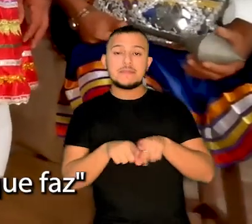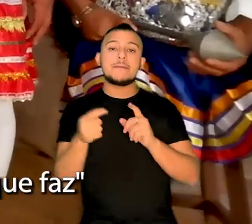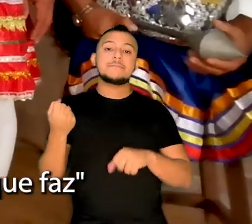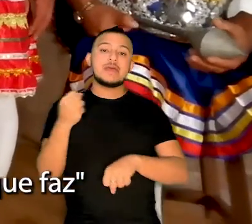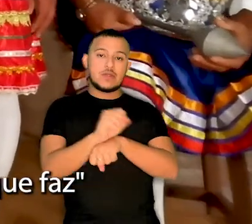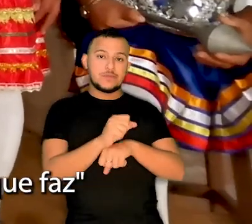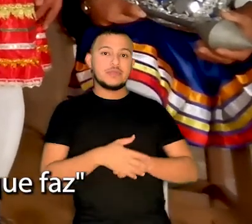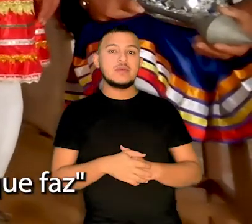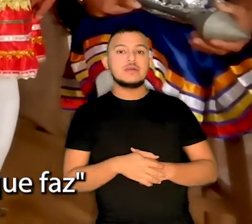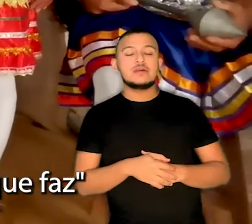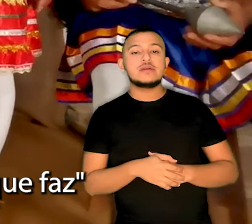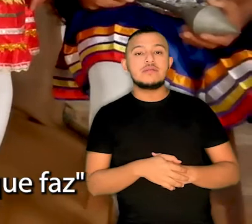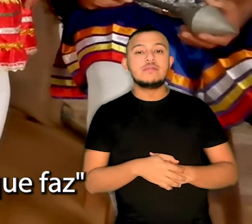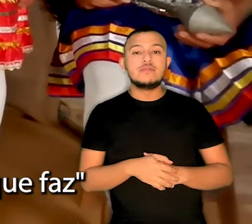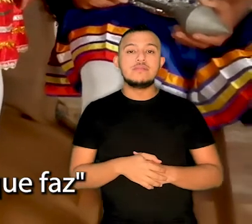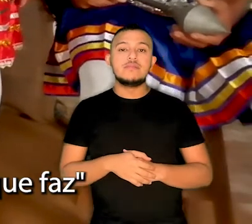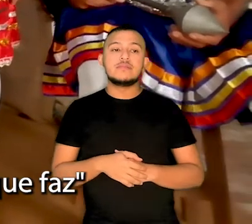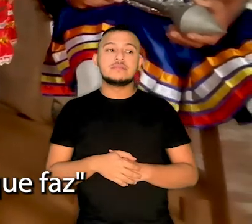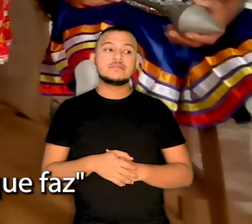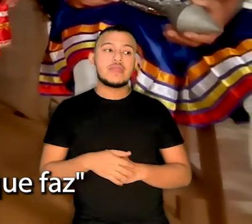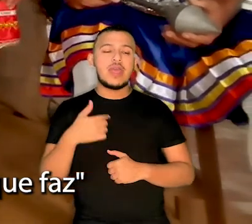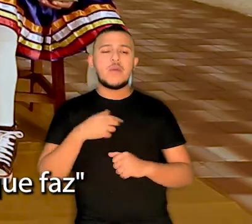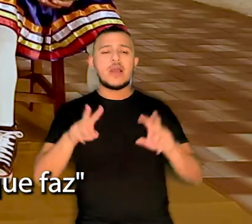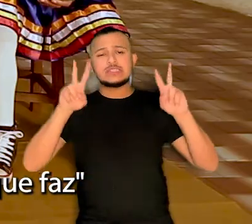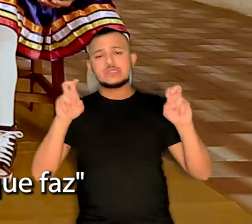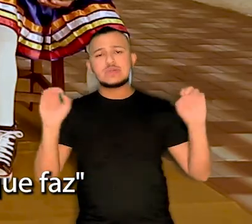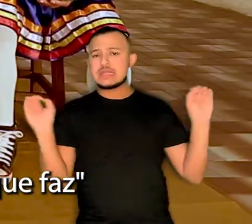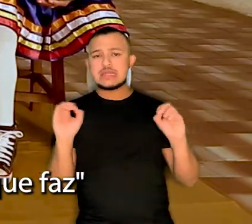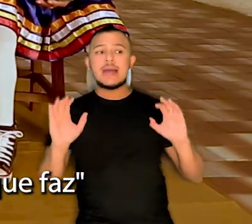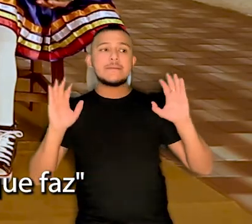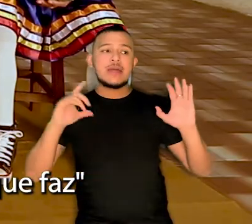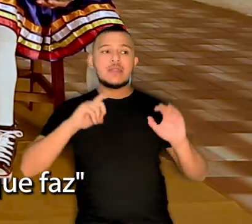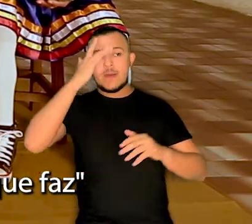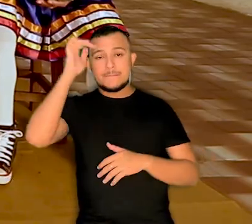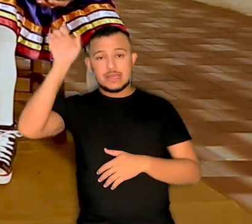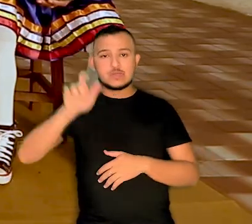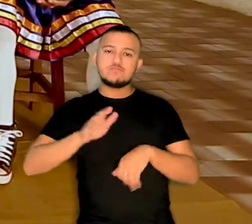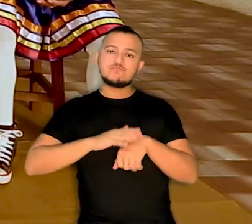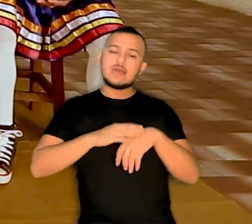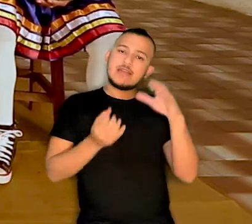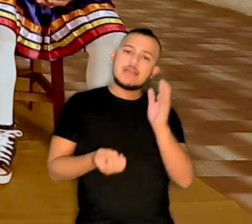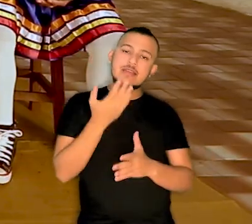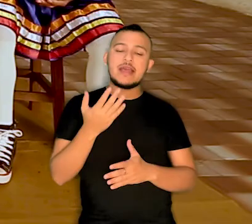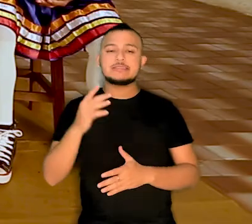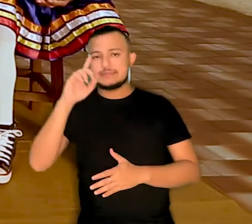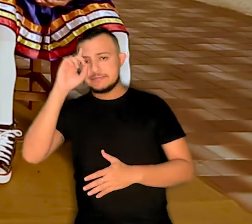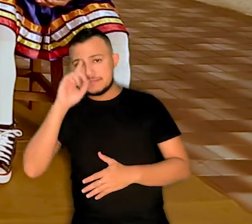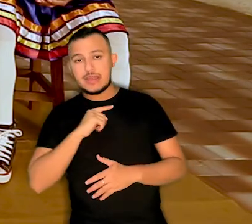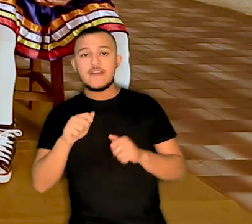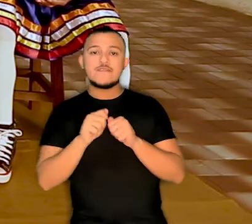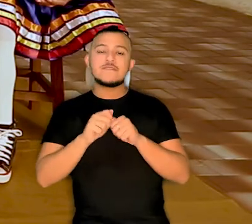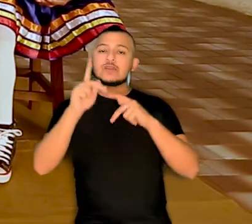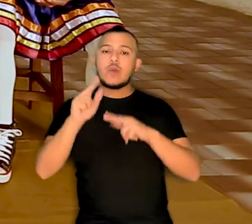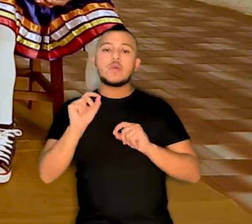mestre da Matias. Ele disse, eu estou sem assunto. Mas eu tenho aqui uma pessoa que faz. Aí mandou, eu fiz mais ou